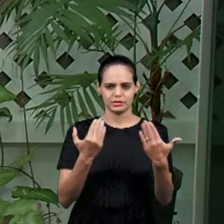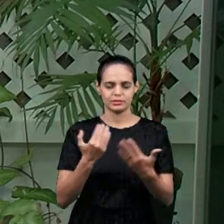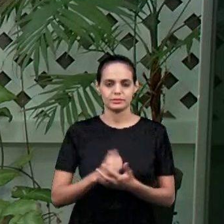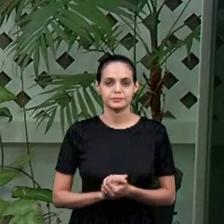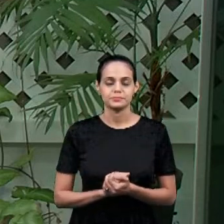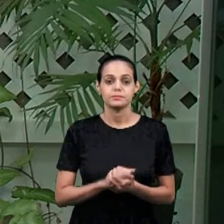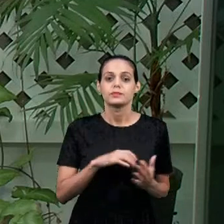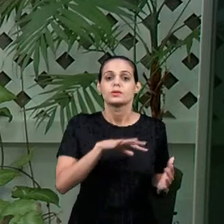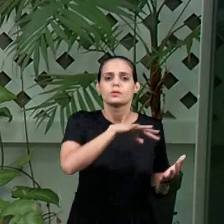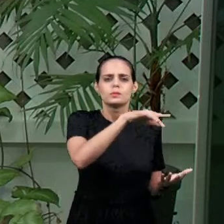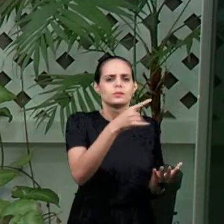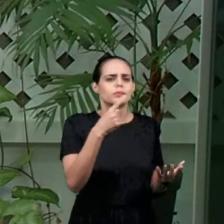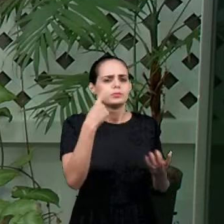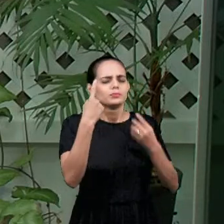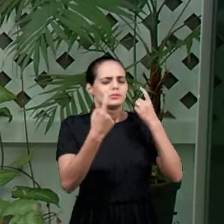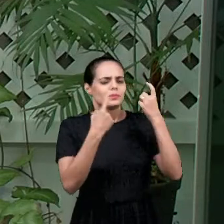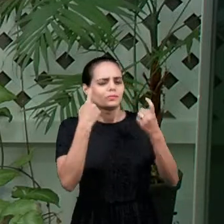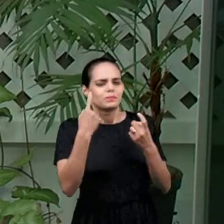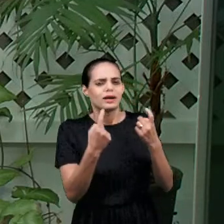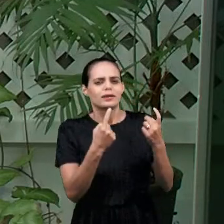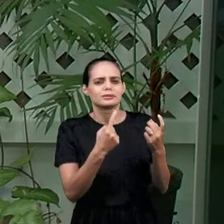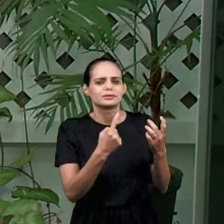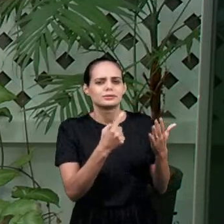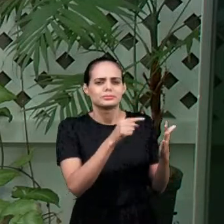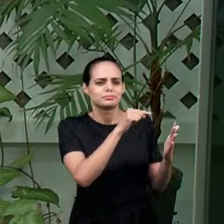preocupado. Vai acontecer isso, está lá no